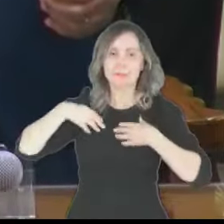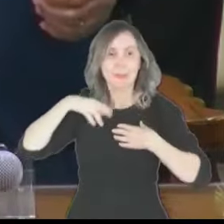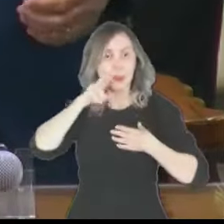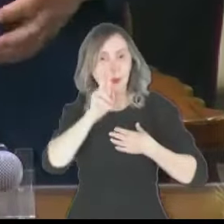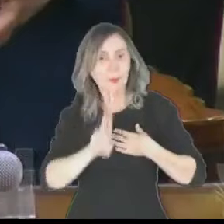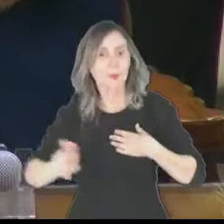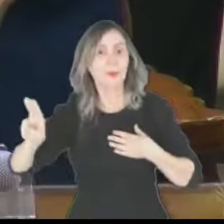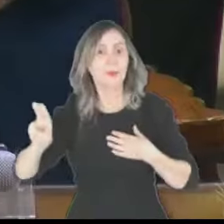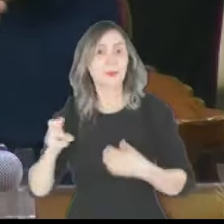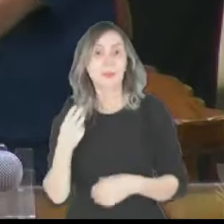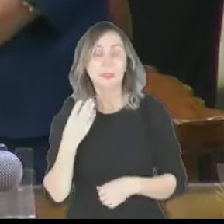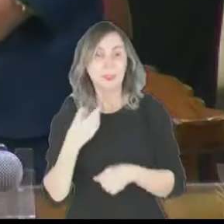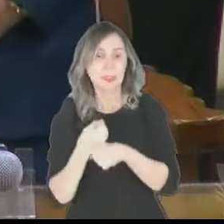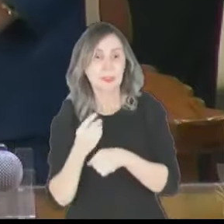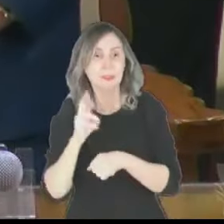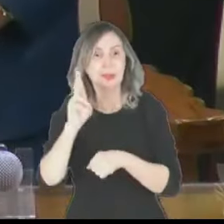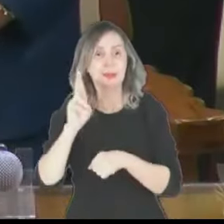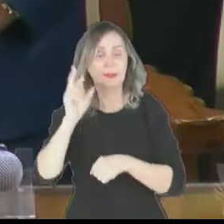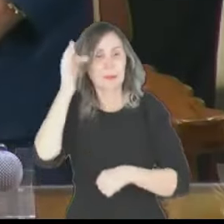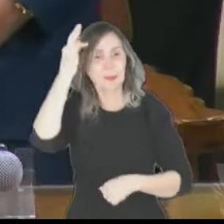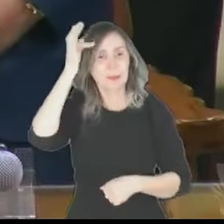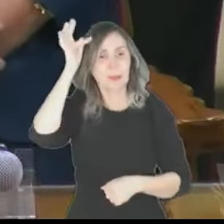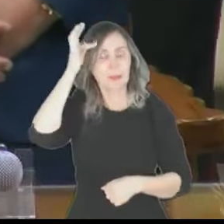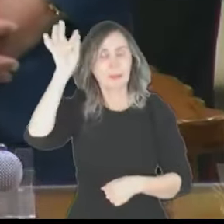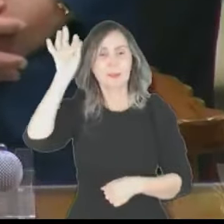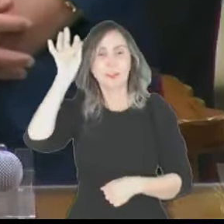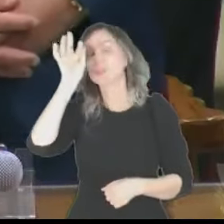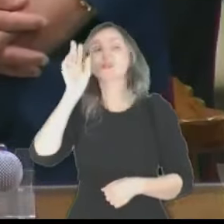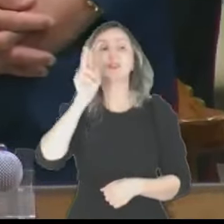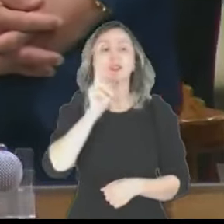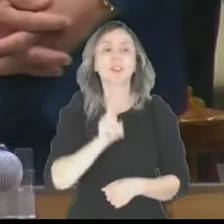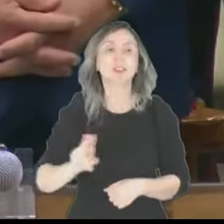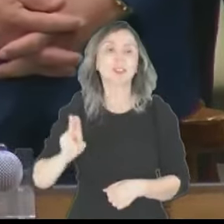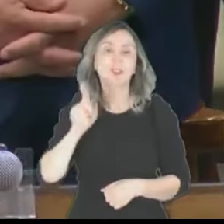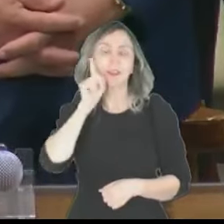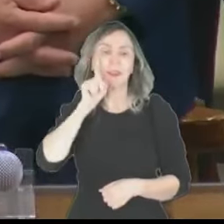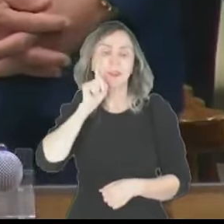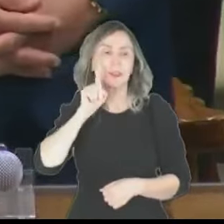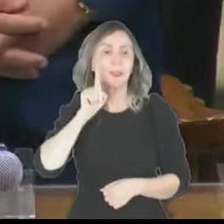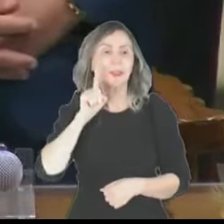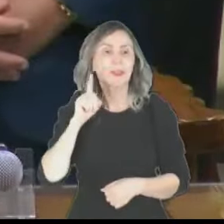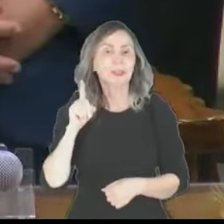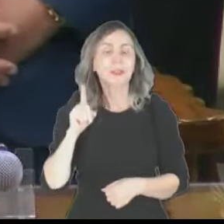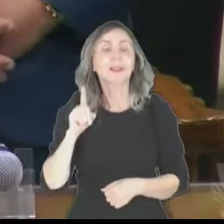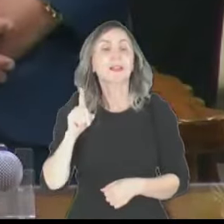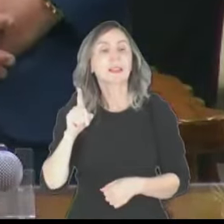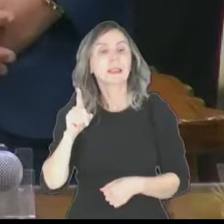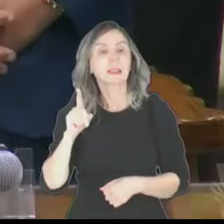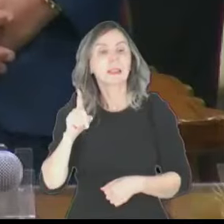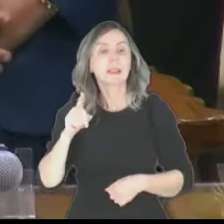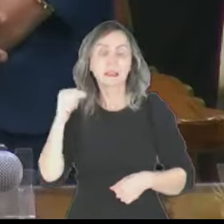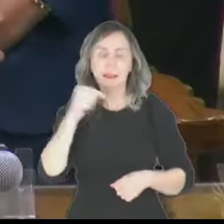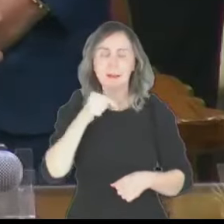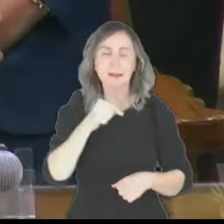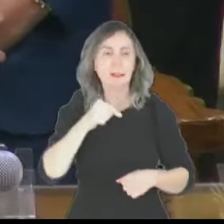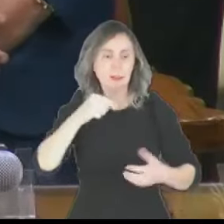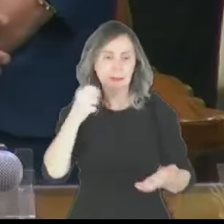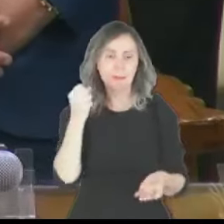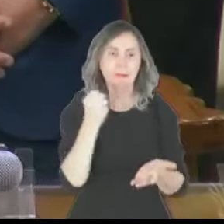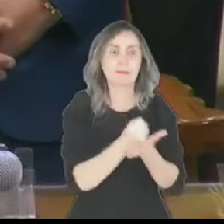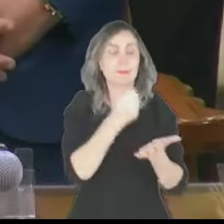doutorados Em filosofia Pela universidade Cambridge E doutorado Em educação Reconhecido Pela federal De Alagoas O